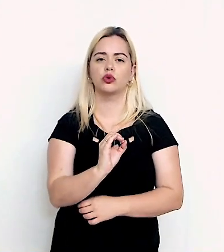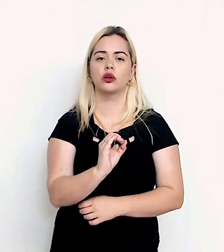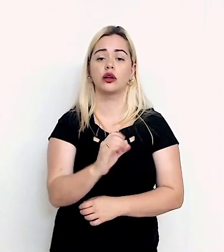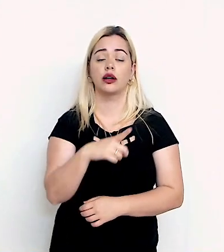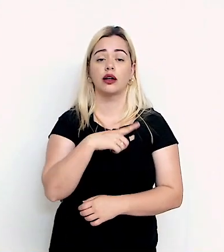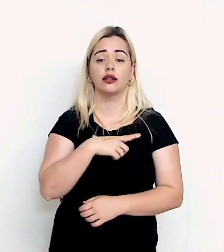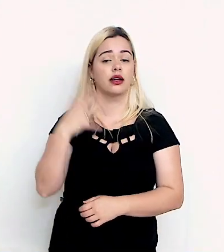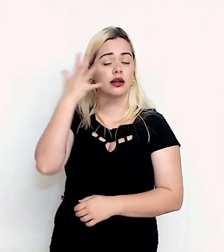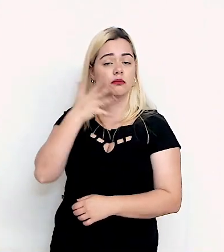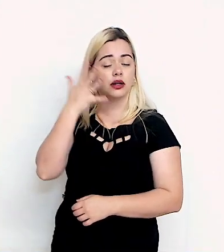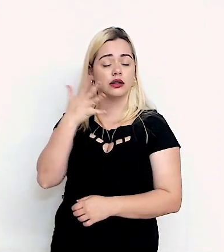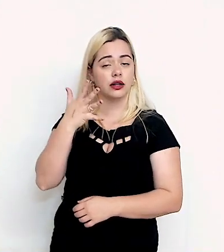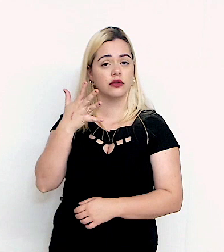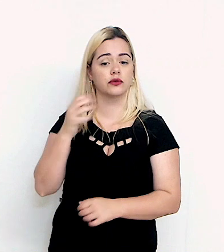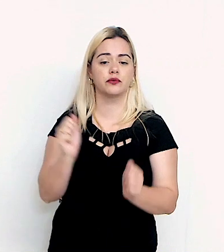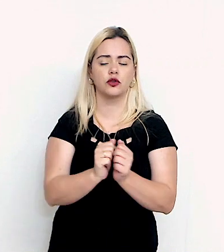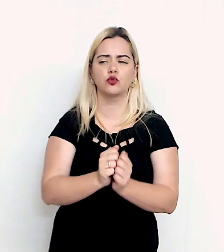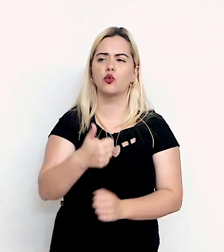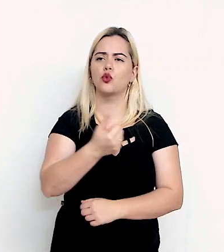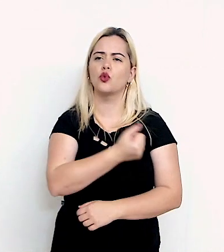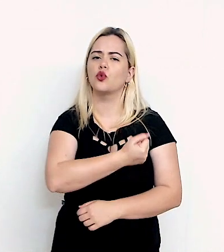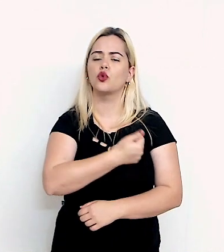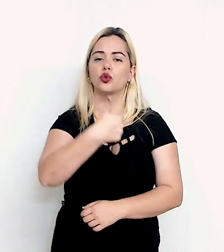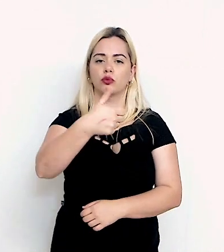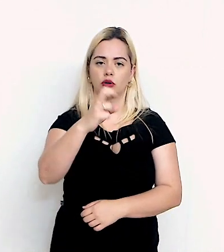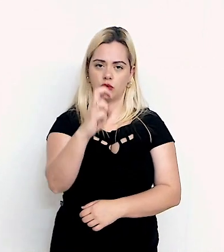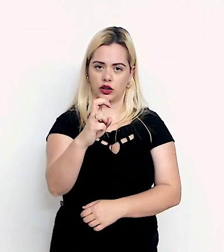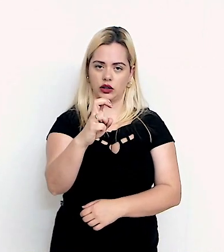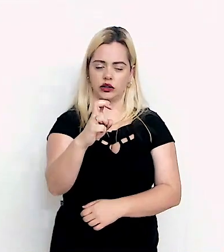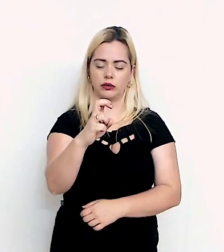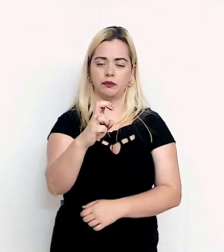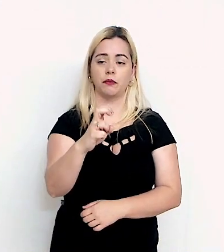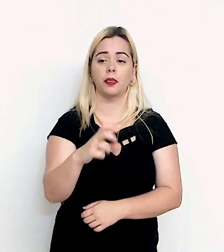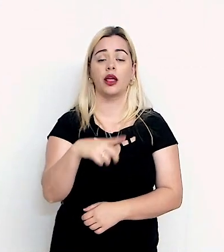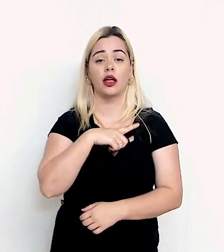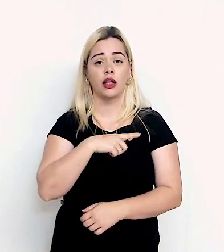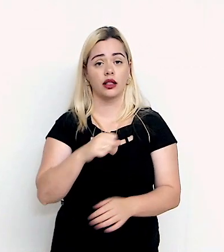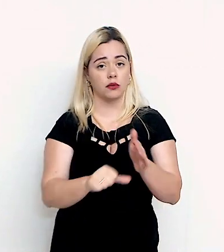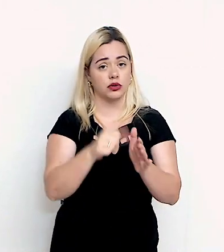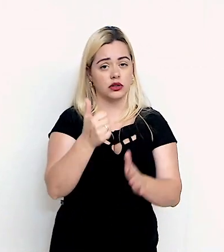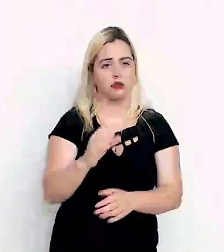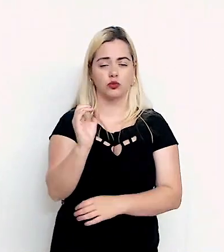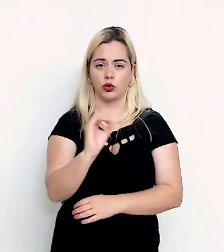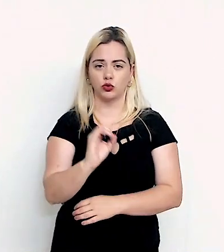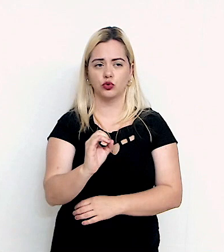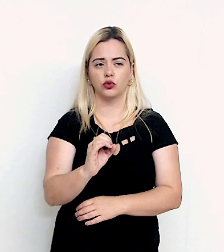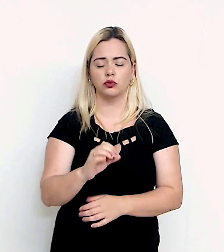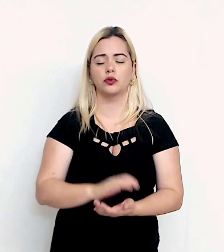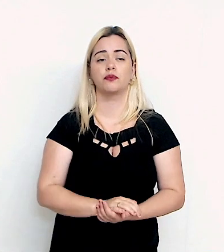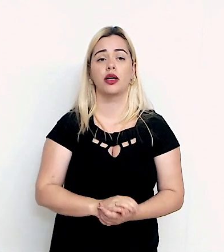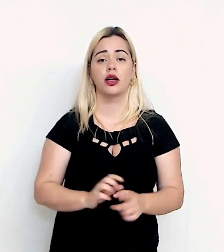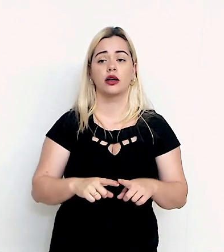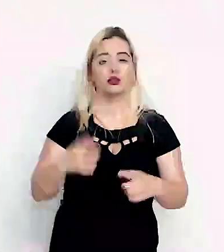conferência das partes número 15 de biodiversidade devia ser um princípio para outubro né como Nacional Leonardo